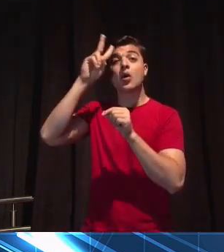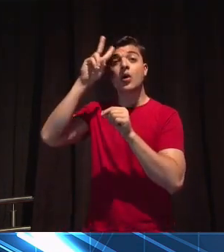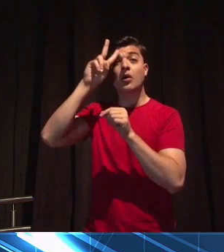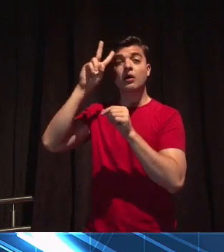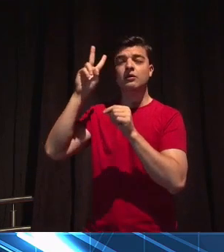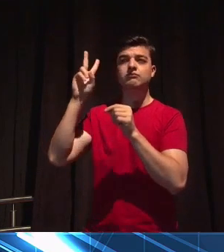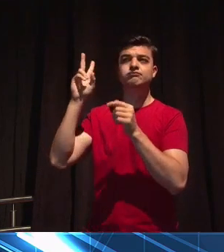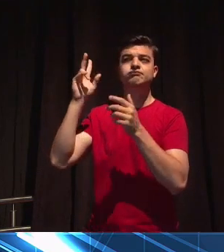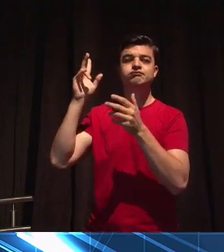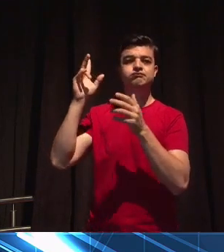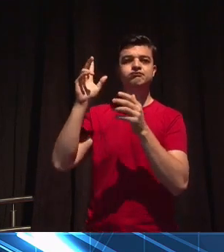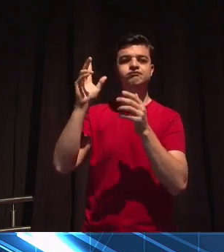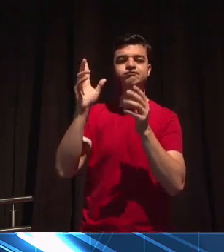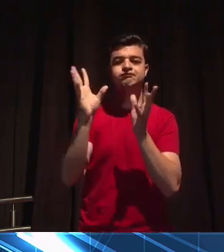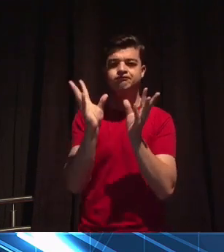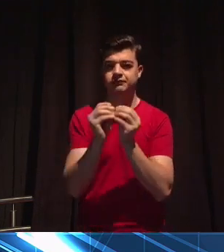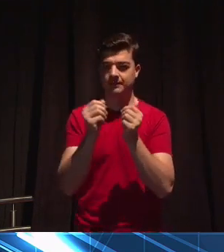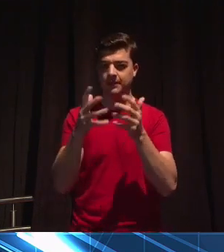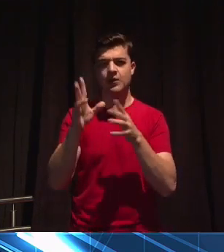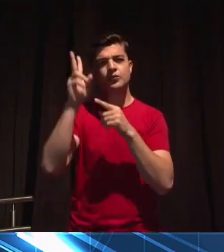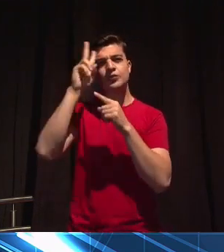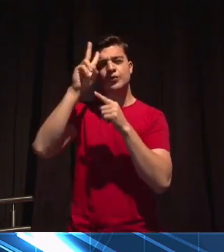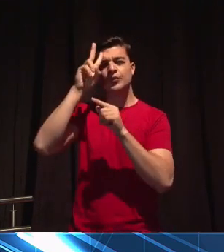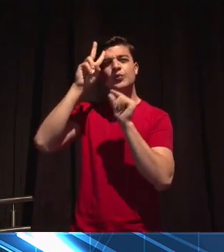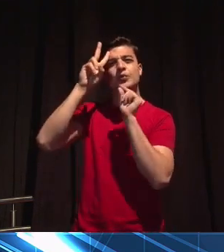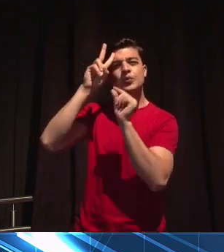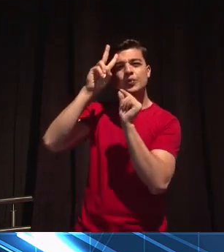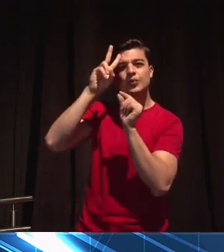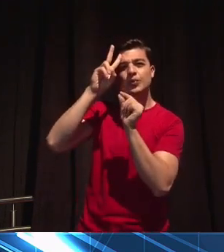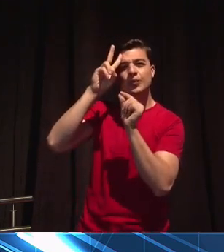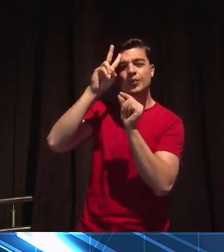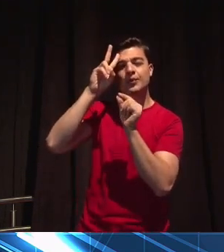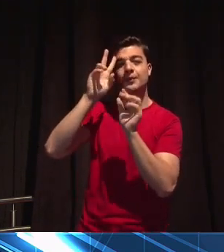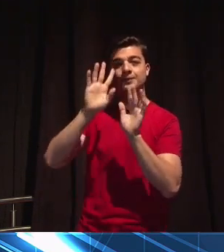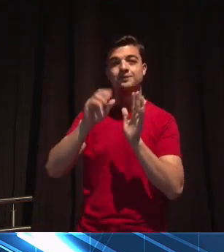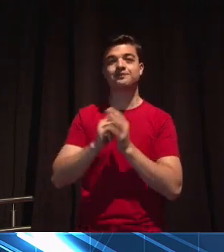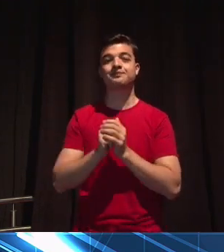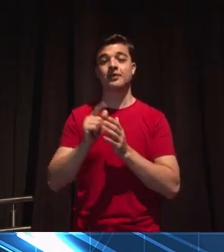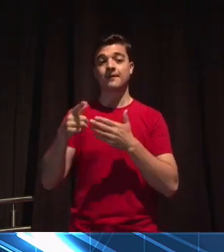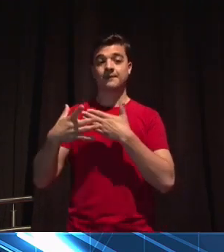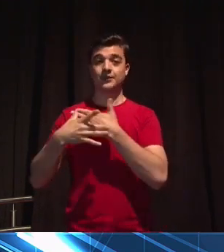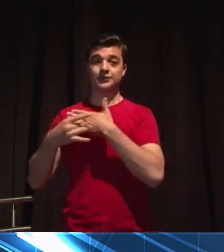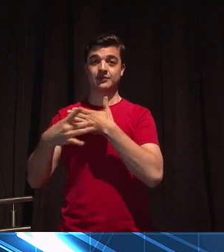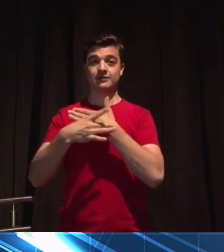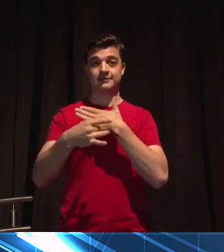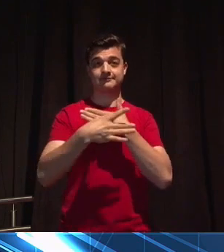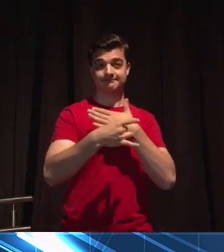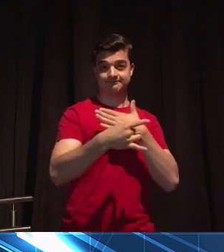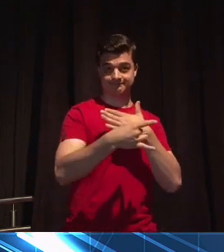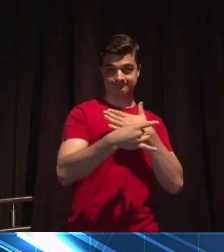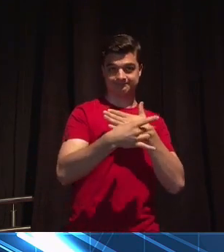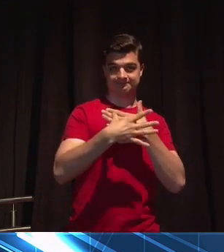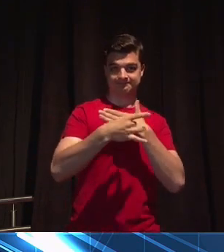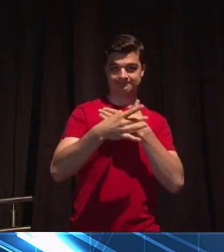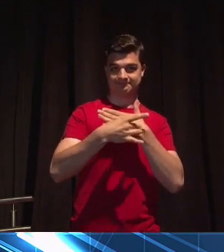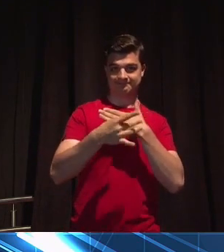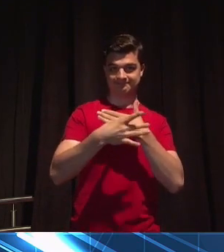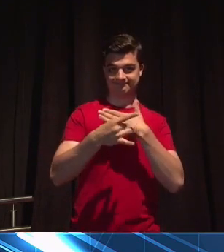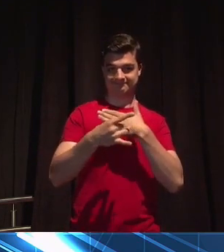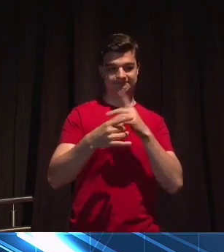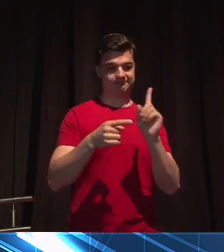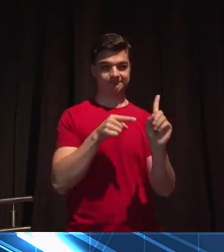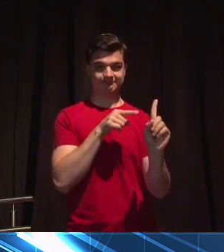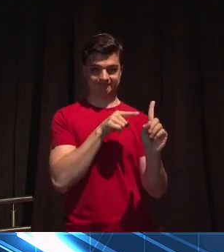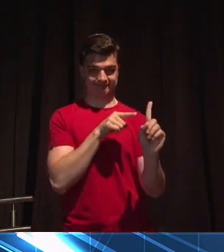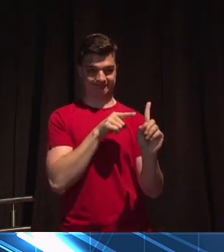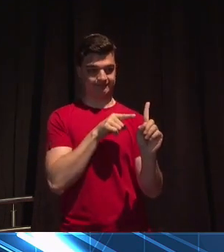que que é uma história uma história transformação dos personagens de um personagem então por exemplo